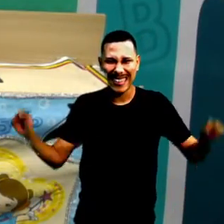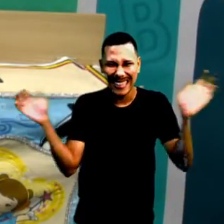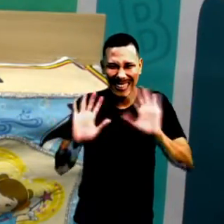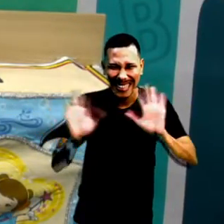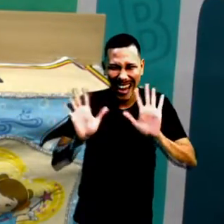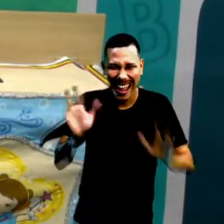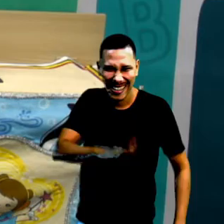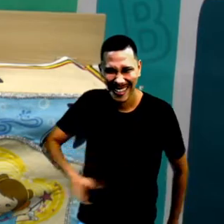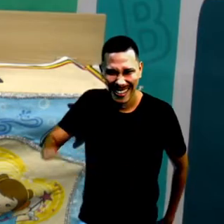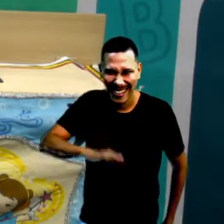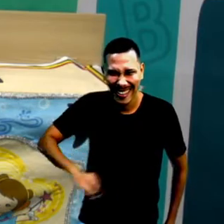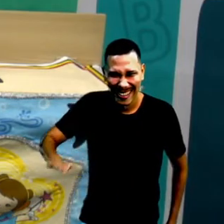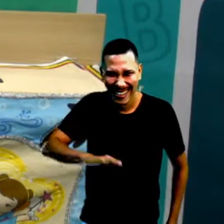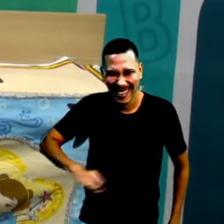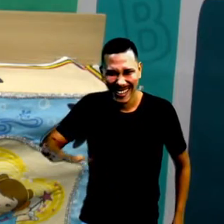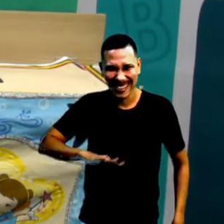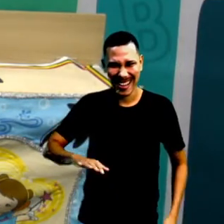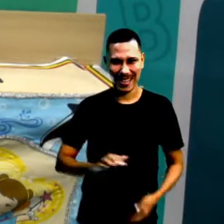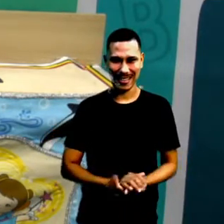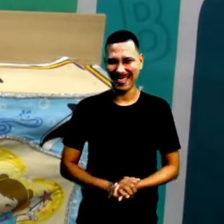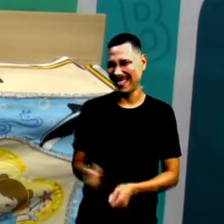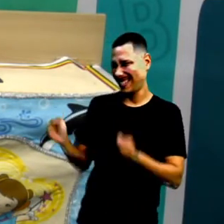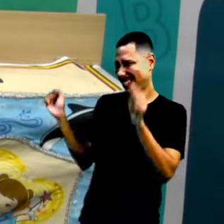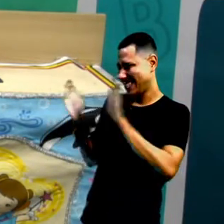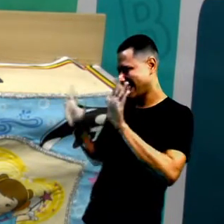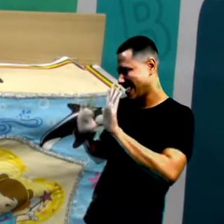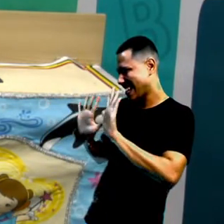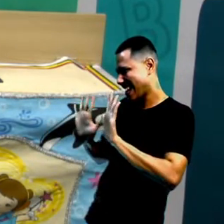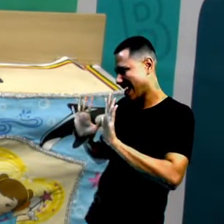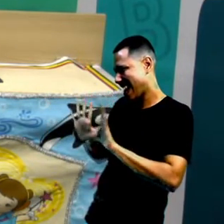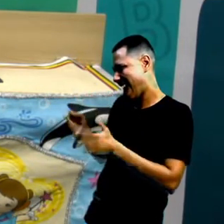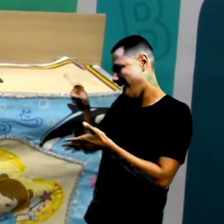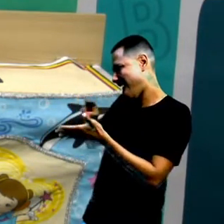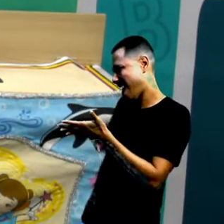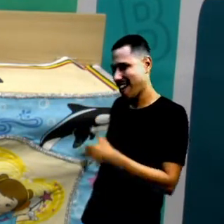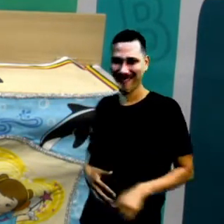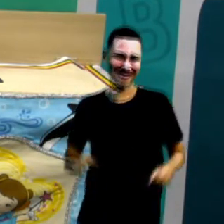olá criançada Olá leiturinha